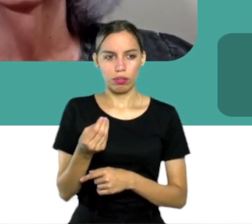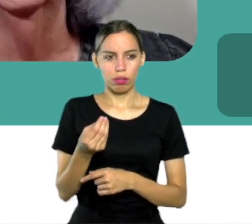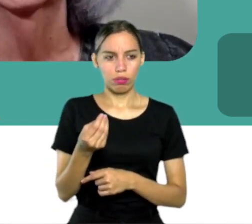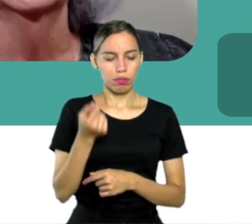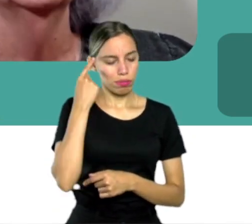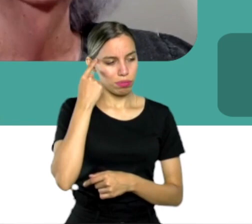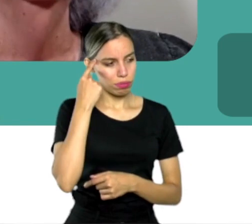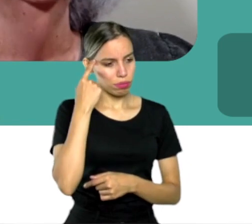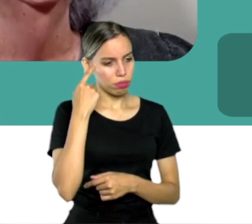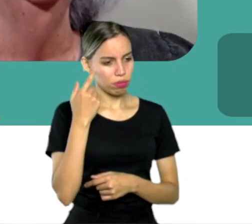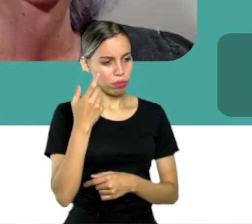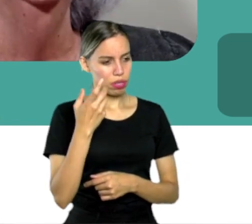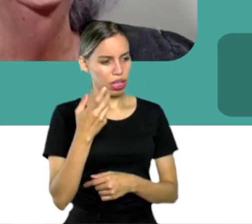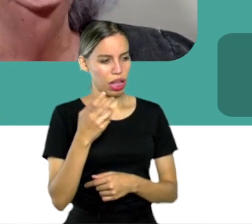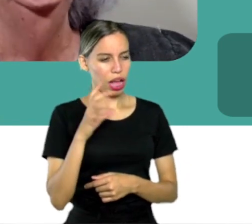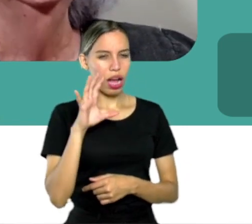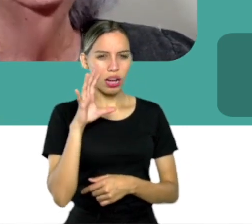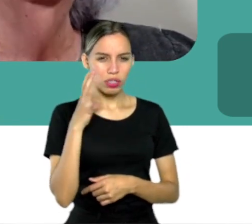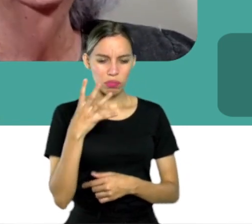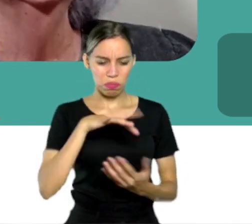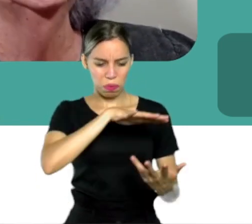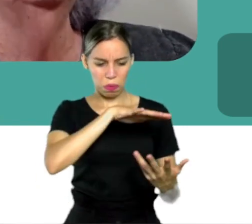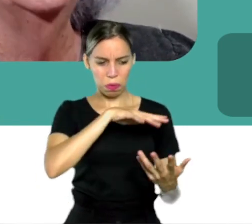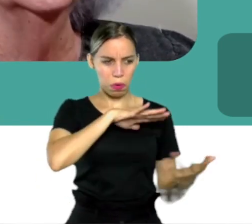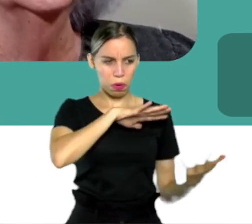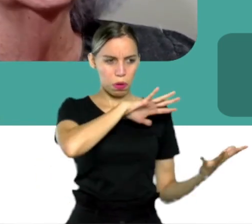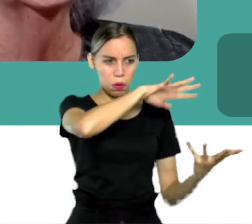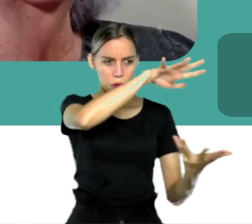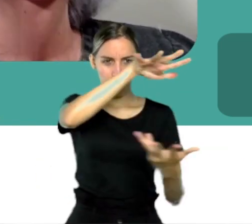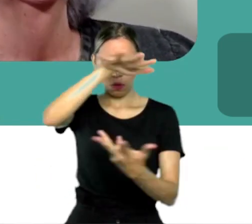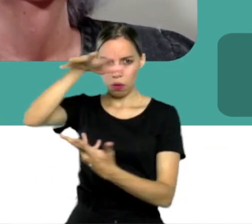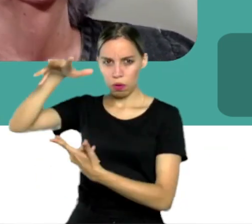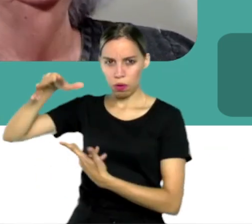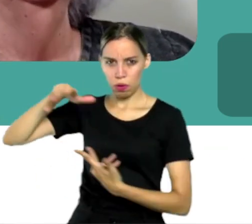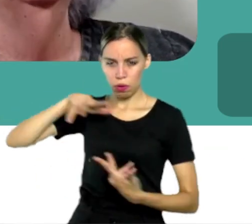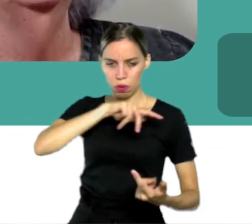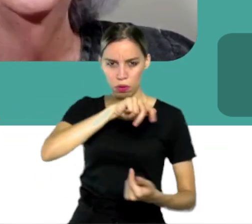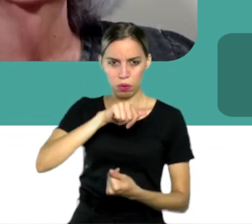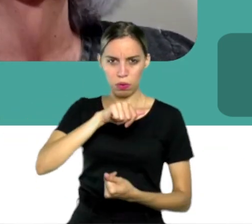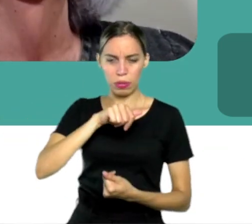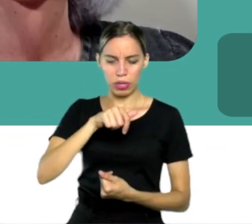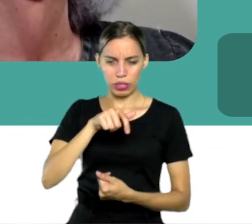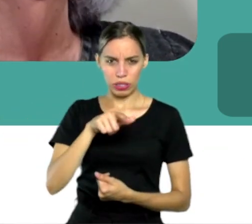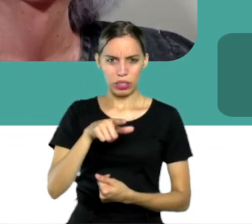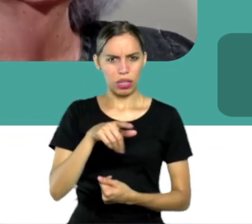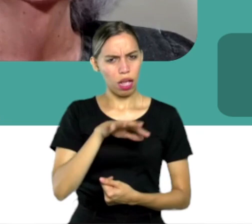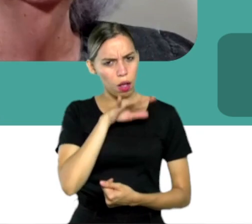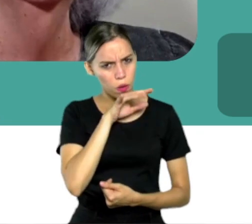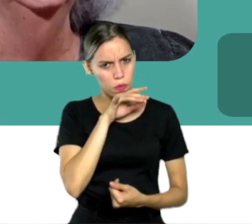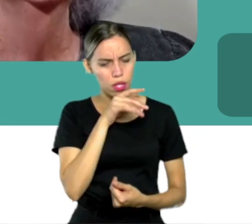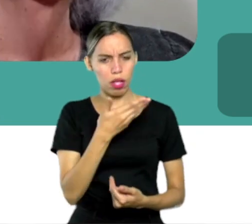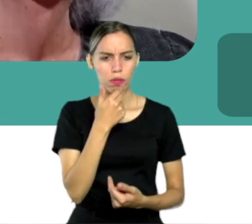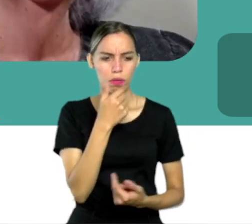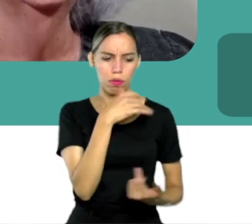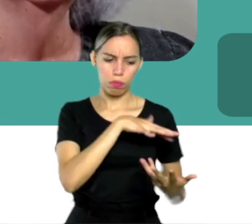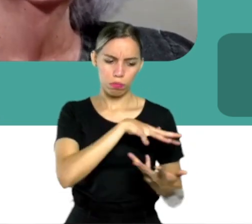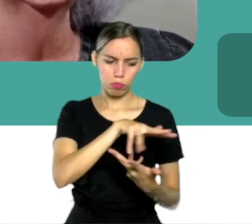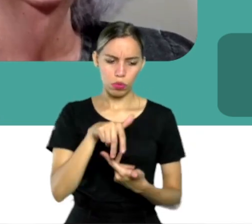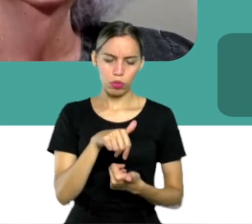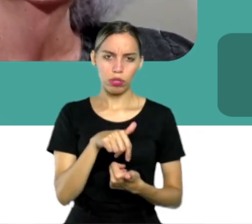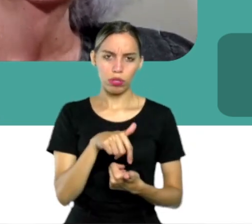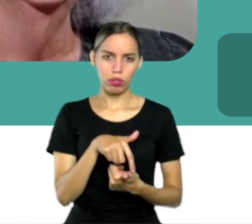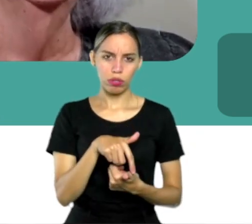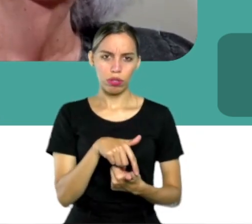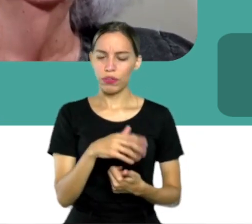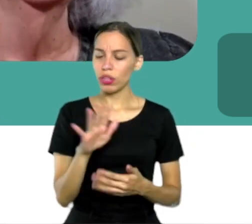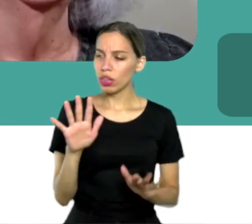mundo mesmo, que a poesia balance o mundo, né? Faça uma reflexão sobre as nossas